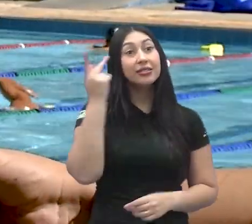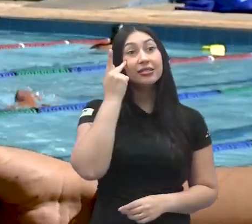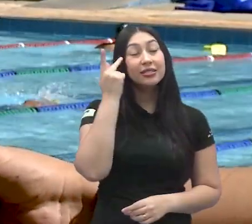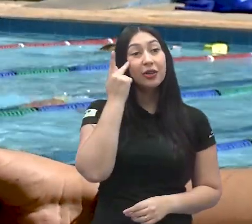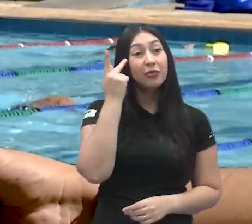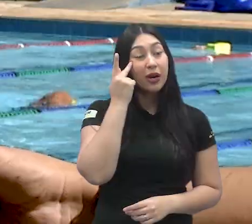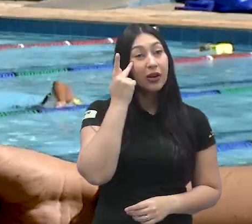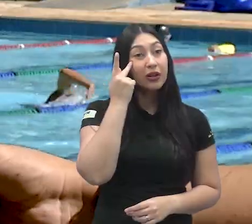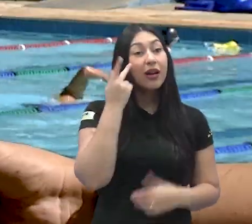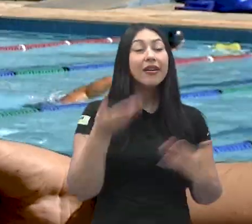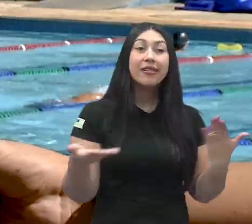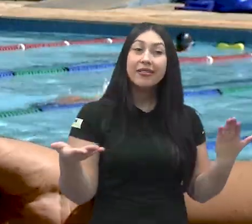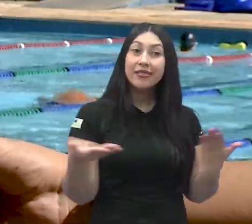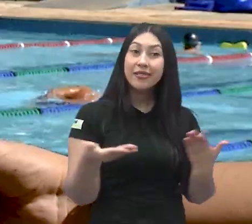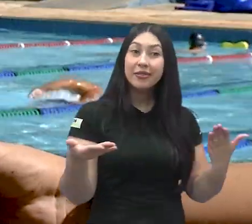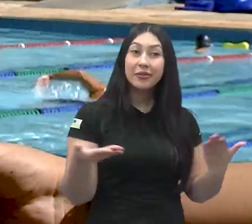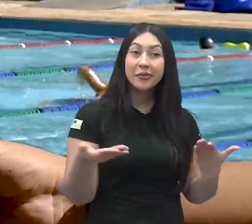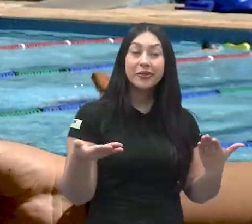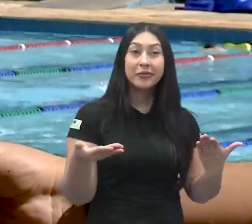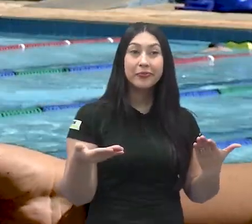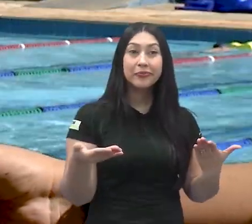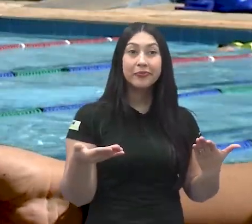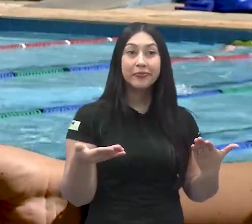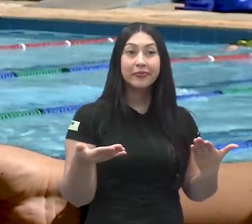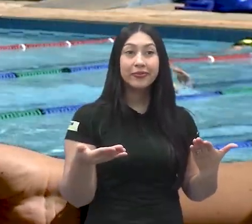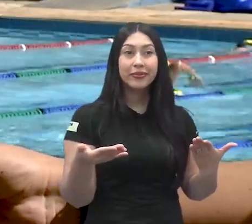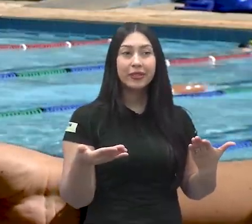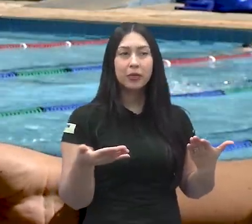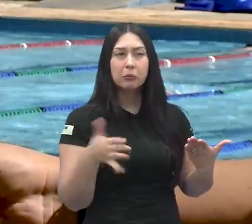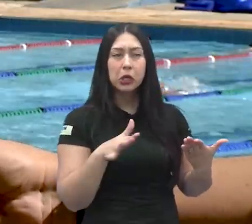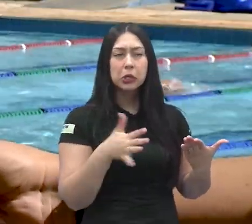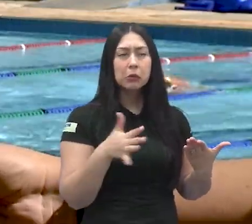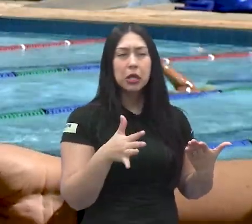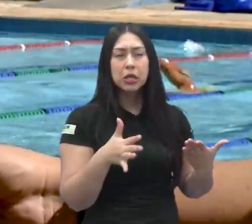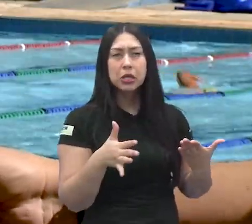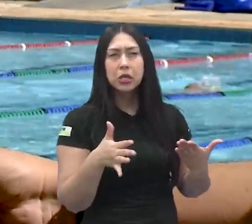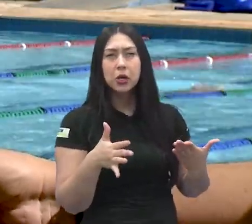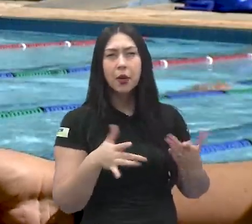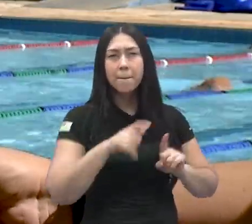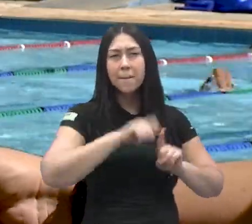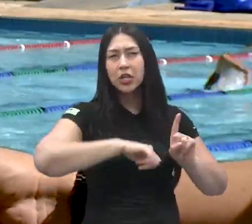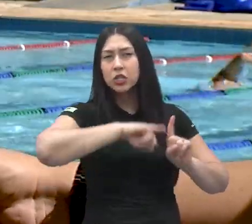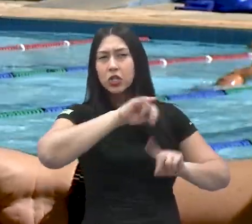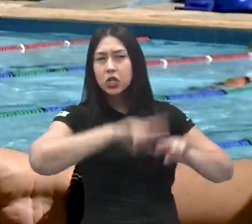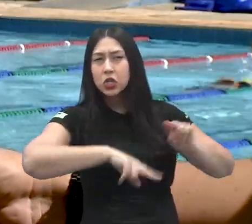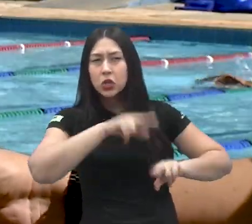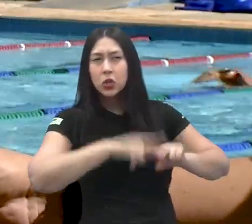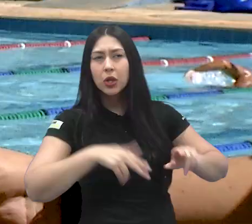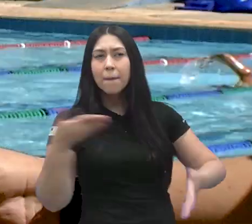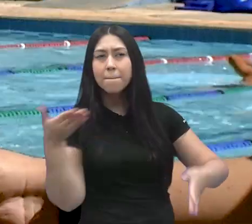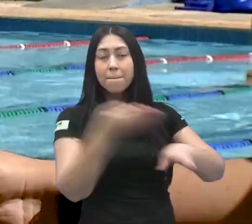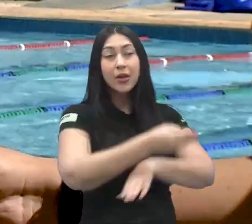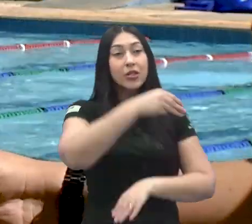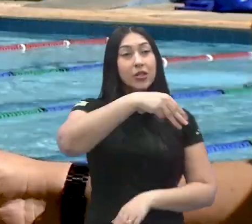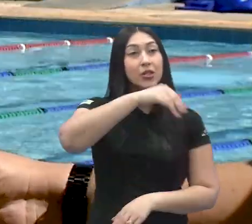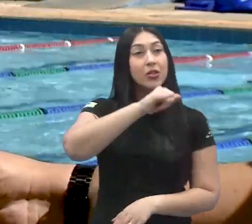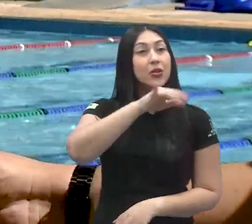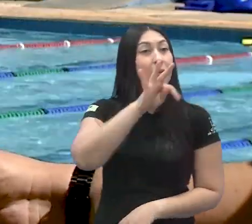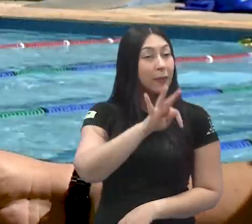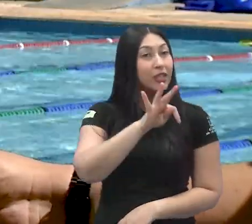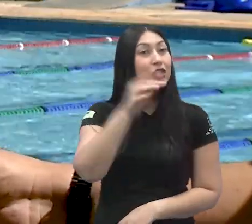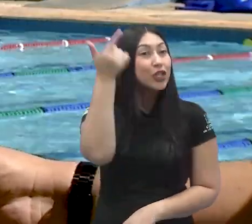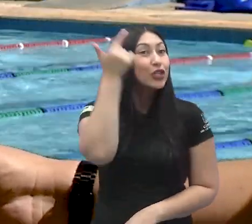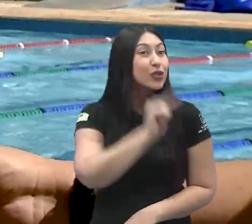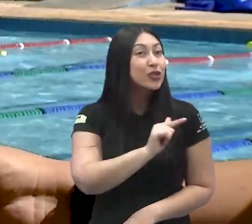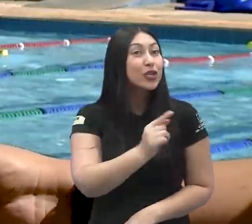mesmo, lá em São Paulo, no CT. E agora, mais para o meio do ano, eu participei do meeting paralímpico, consegui 4